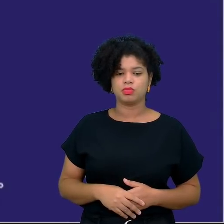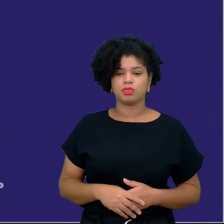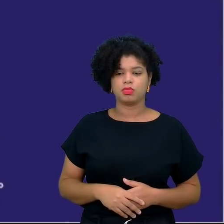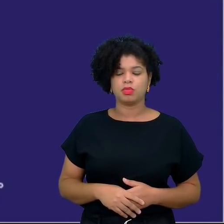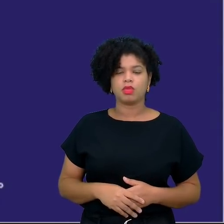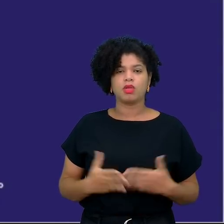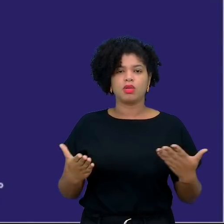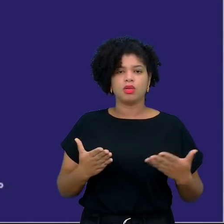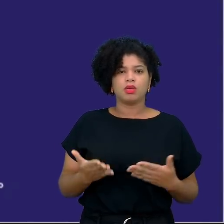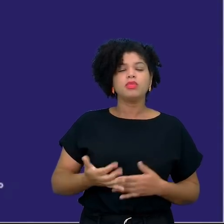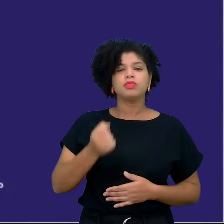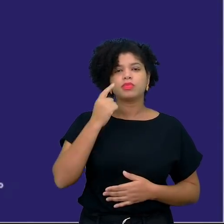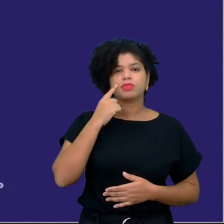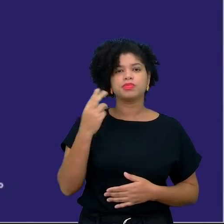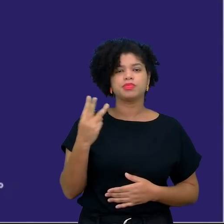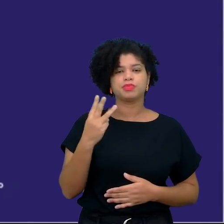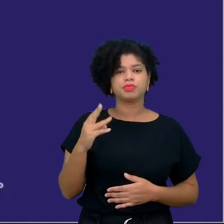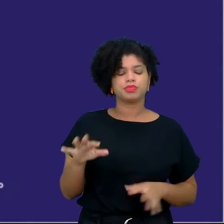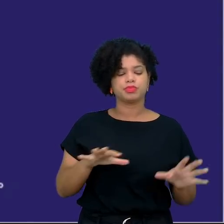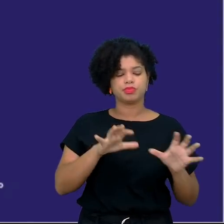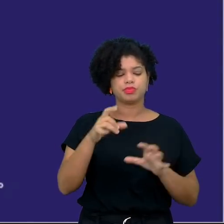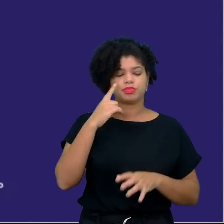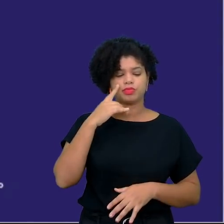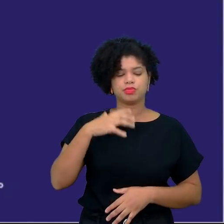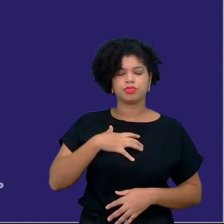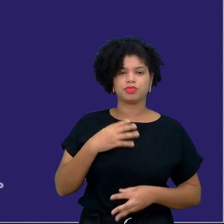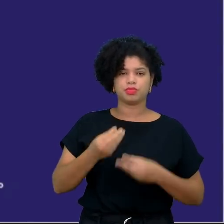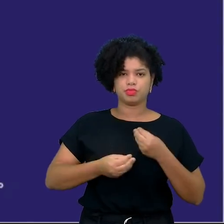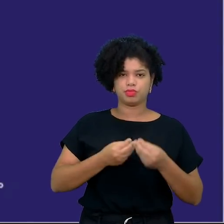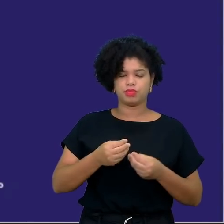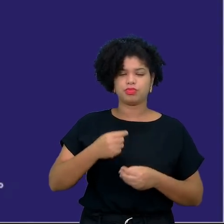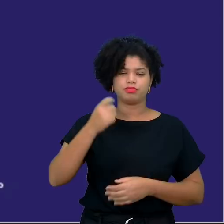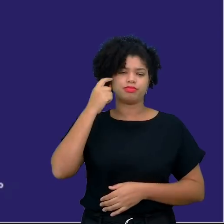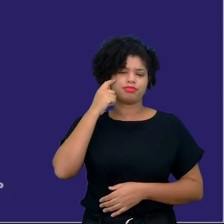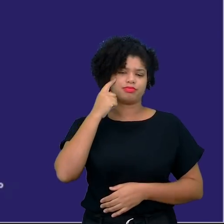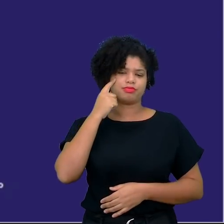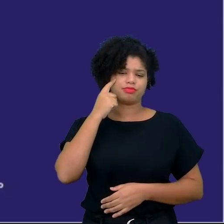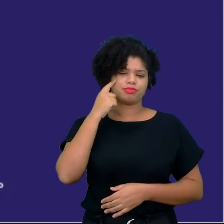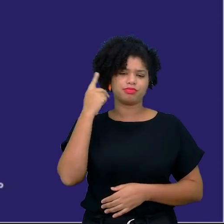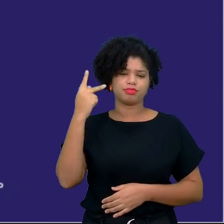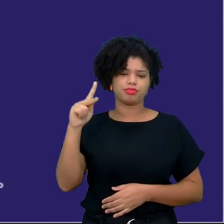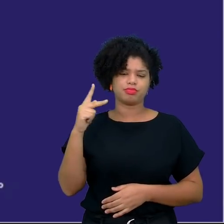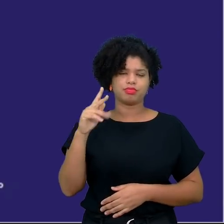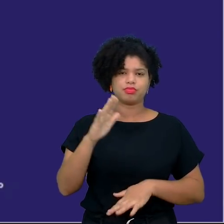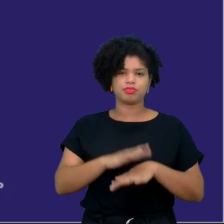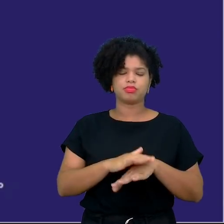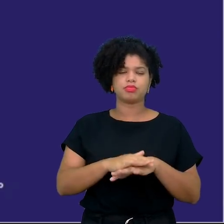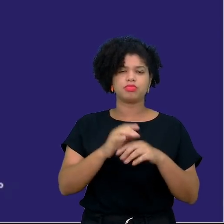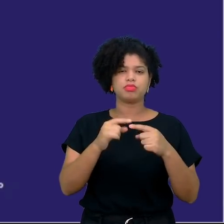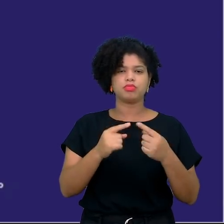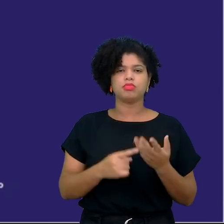Aí agora nós vamos verificar de que modo, né, que esse pensamento aritmético, né, ele se